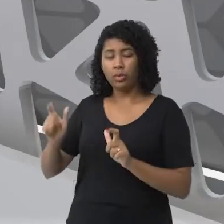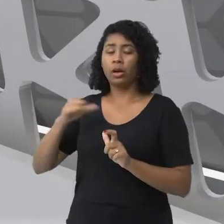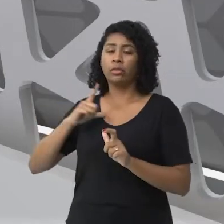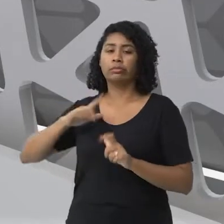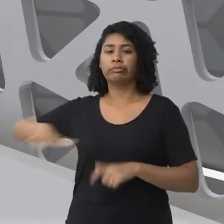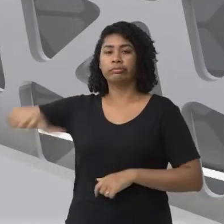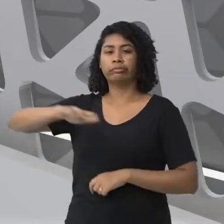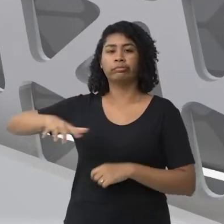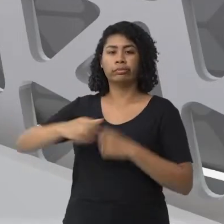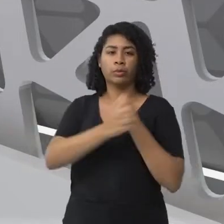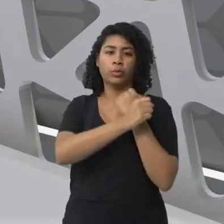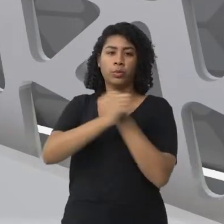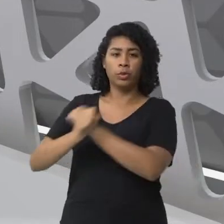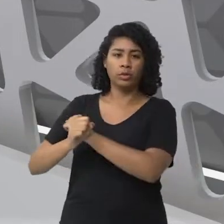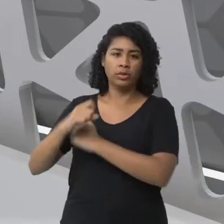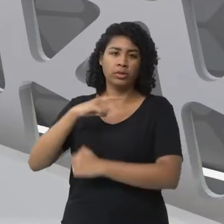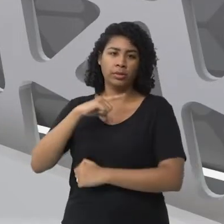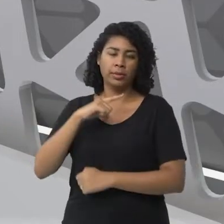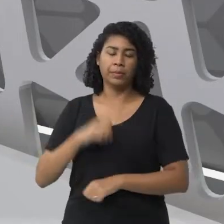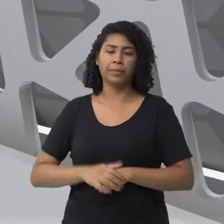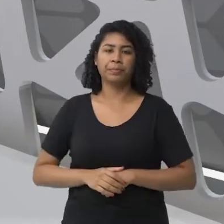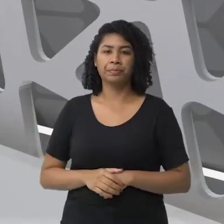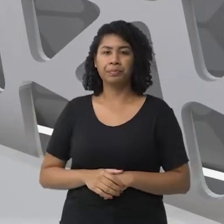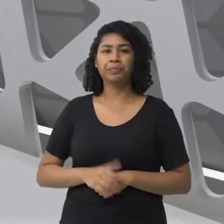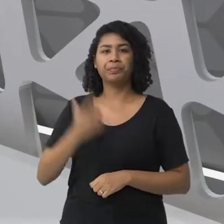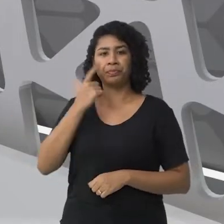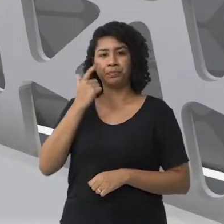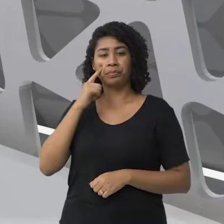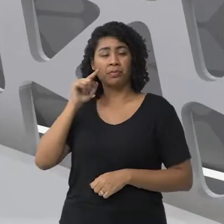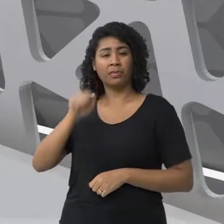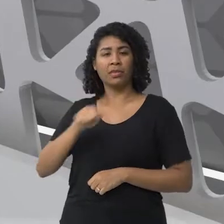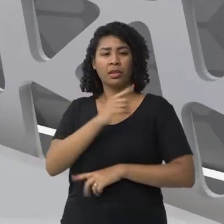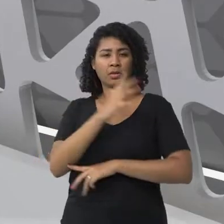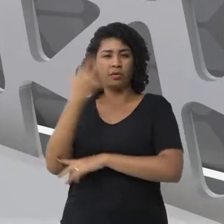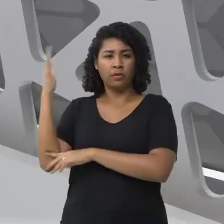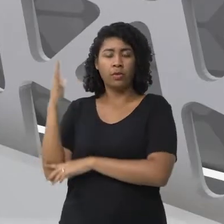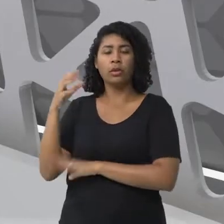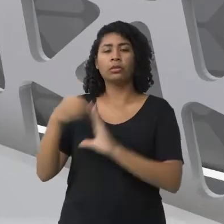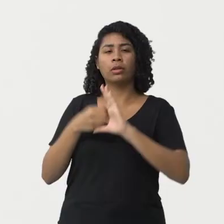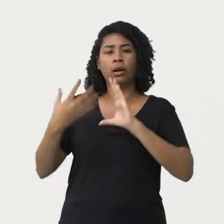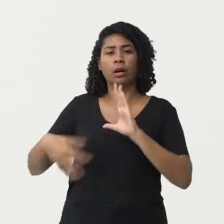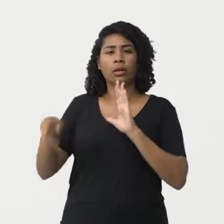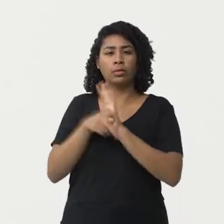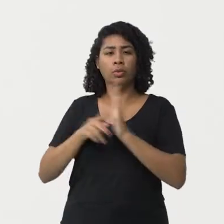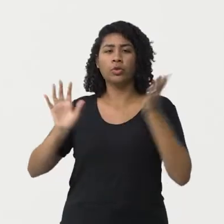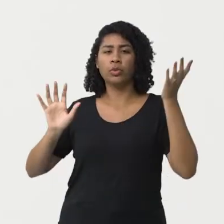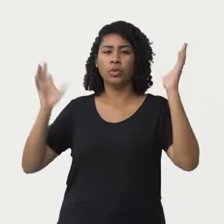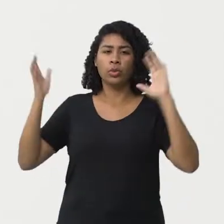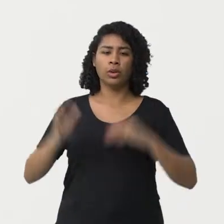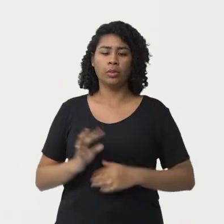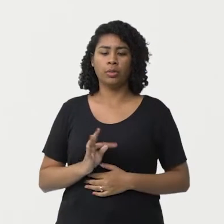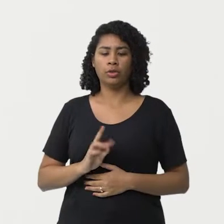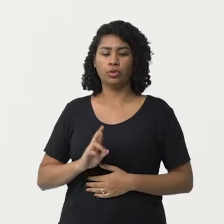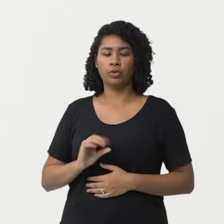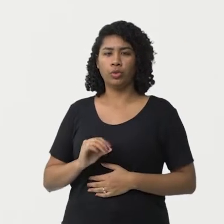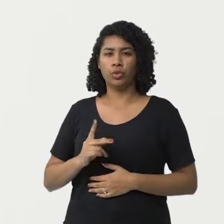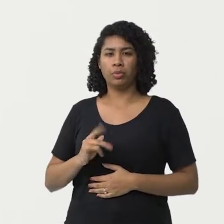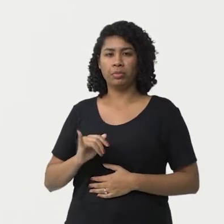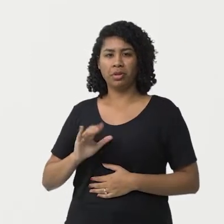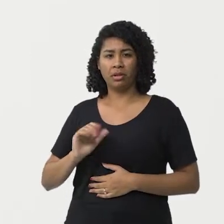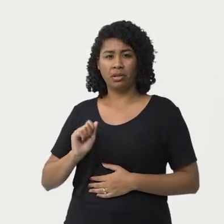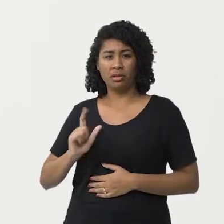proteção ambiental. Continuando, essa vegetação é típica do clima tropical atlântico, com